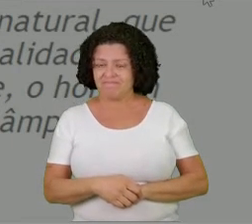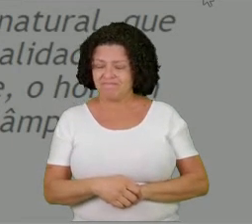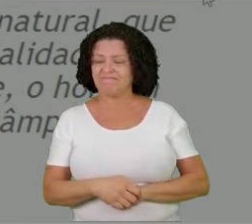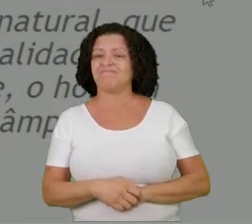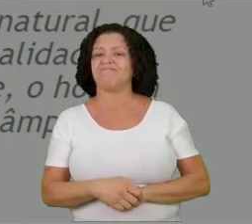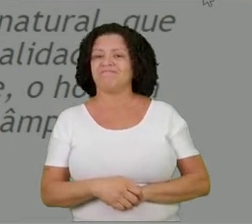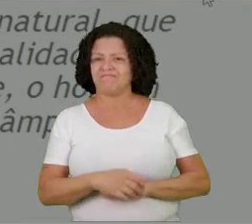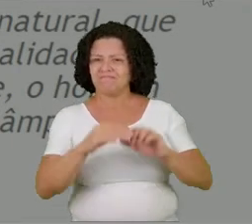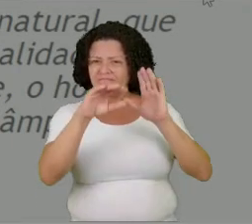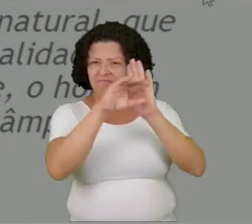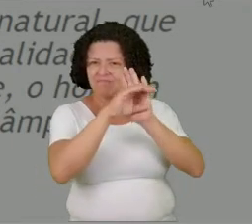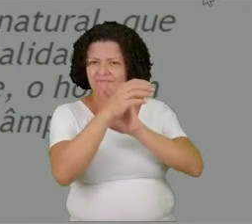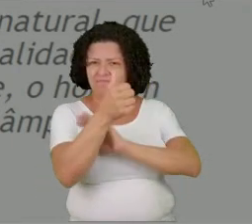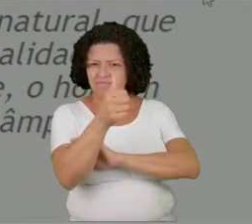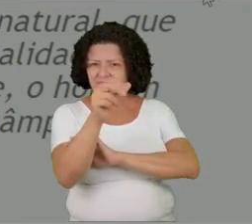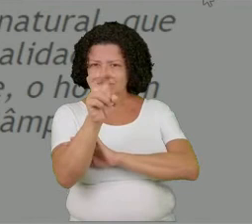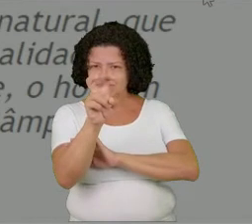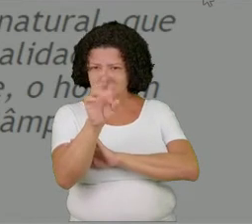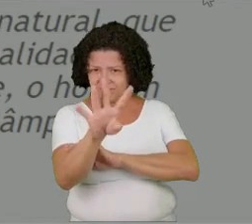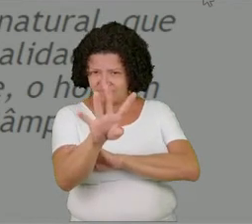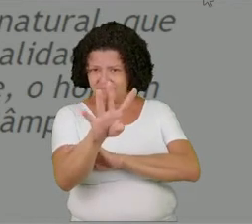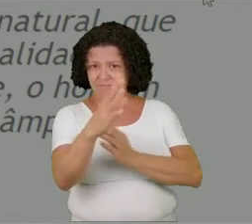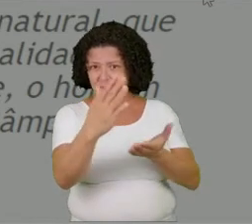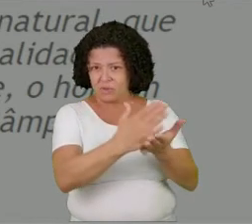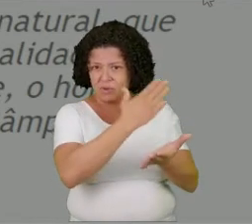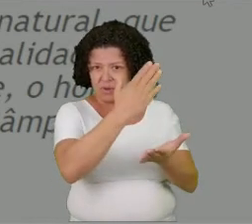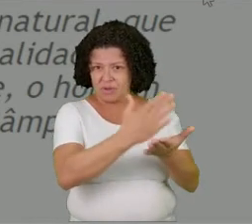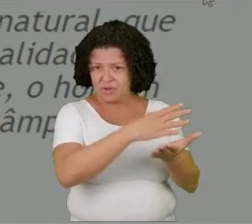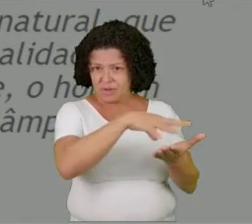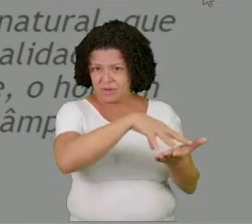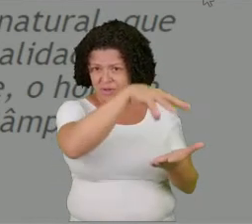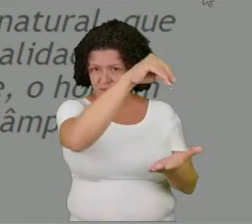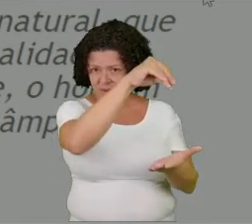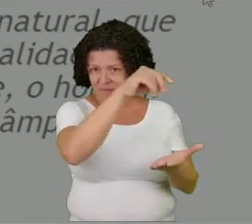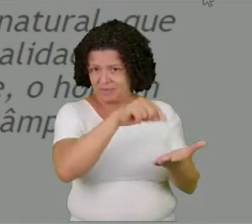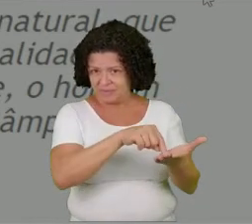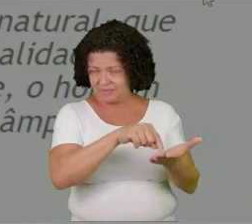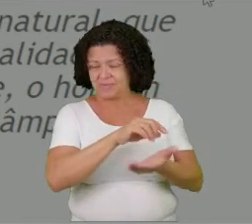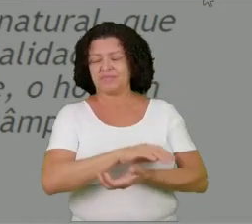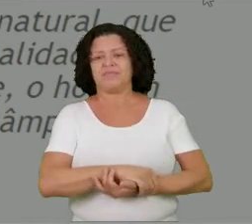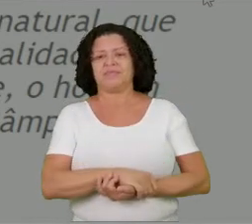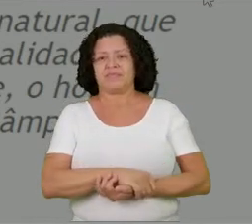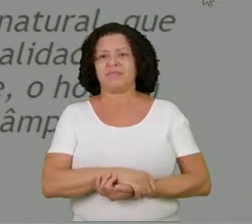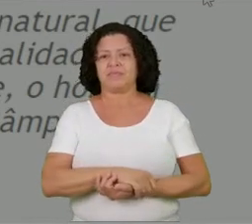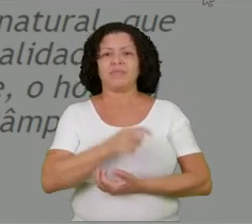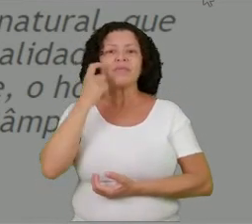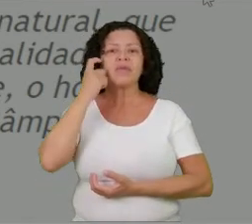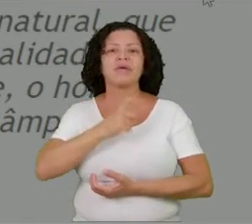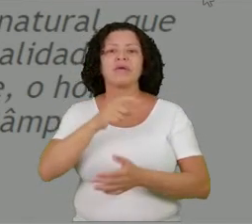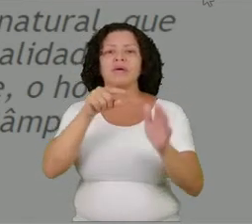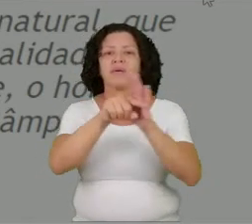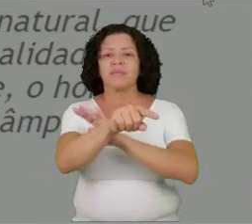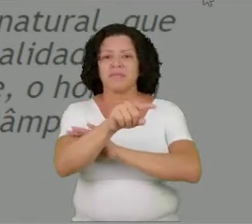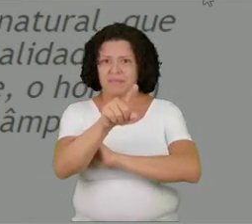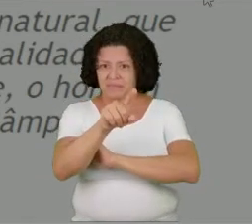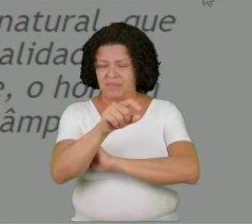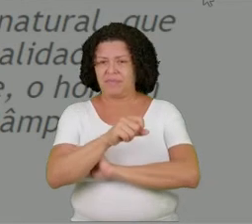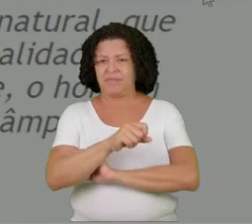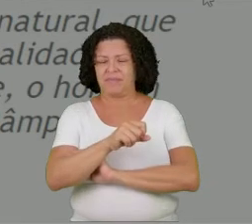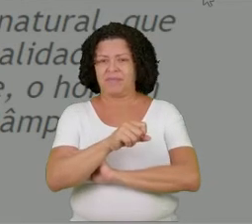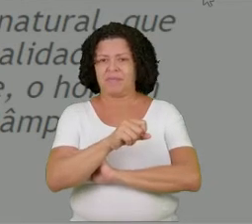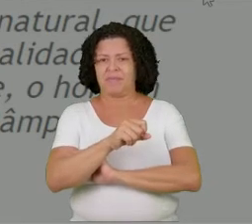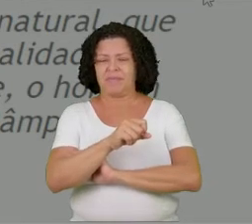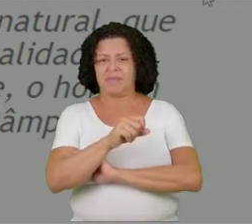Olha só a questão 154 do Livro dos Espíritos. Allan Kardec pergunta: